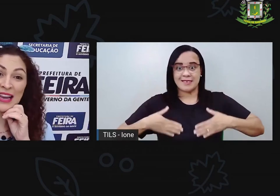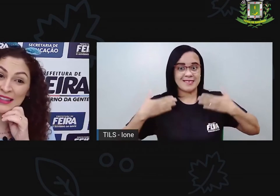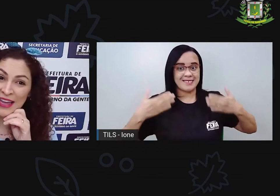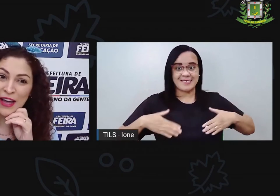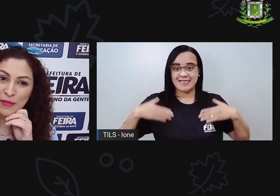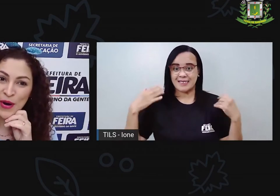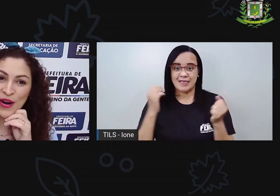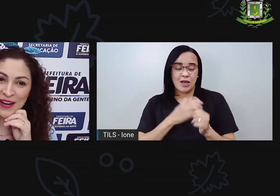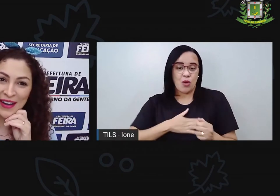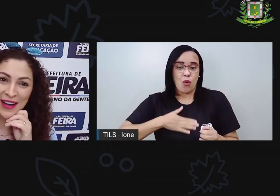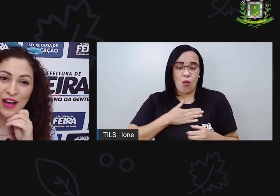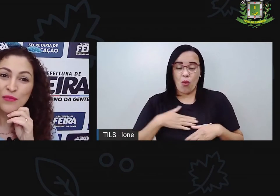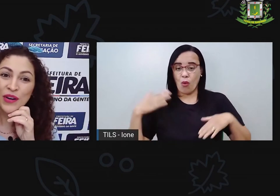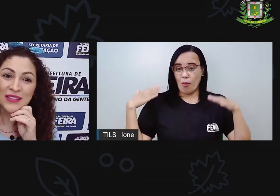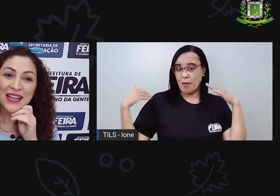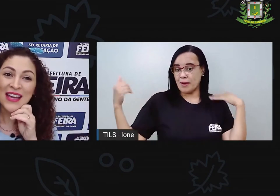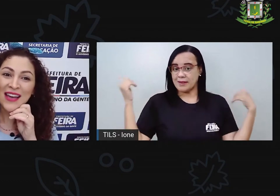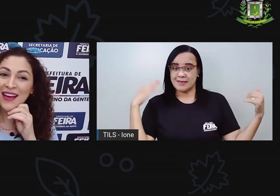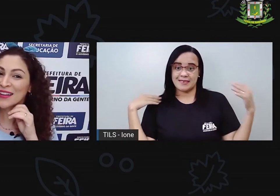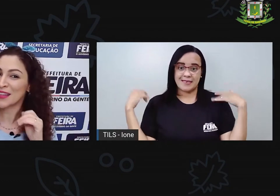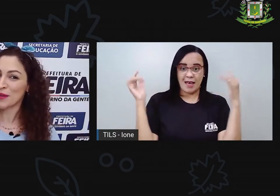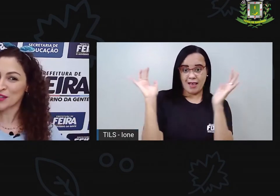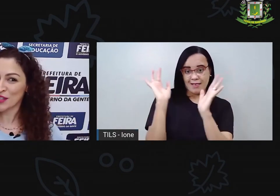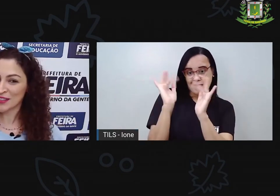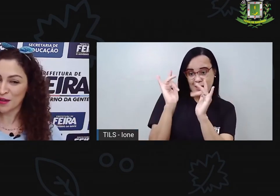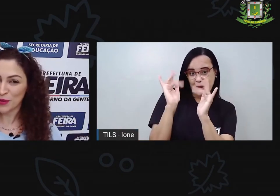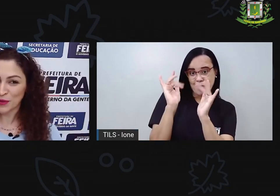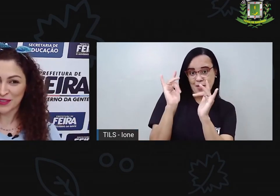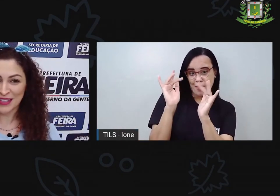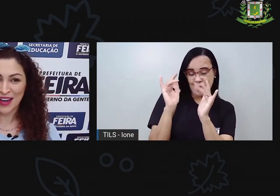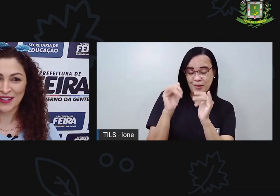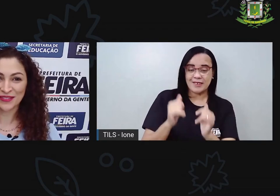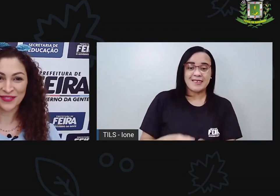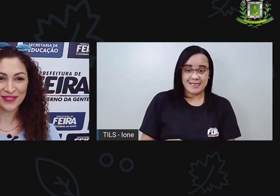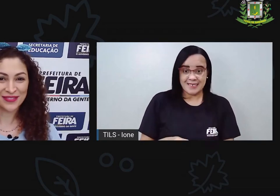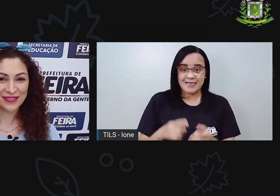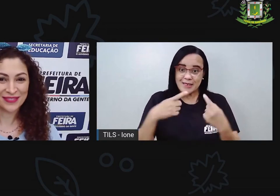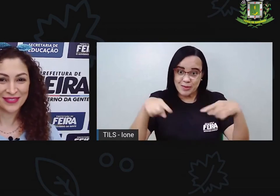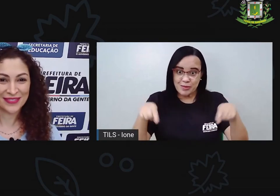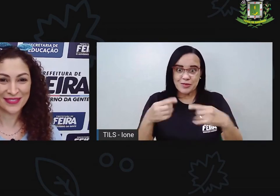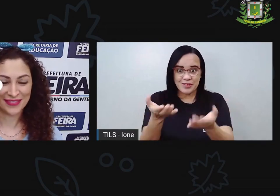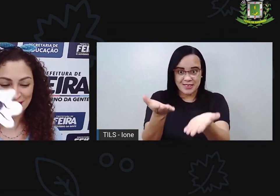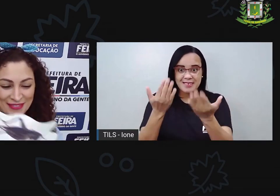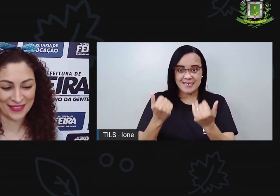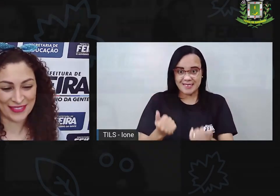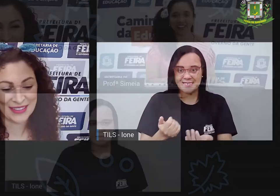ele até namora pro se canta para gente essa música